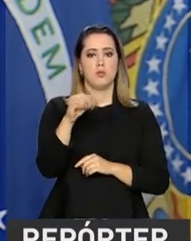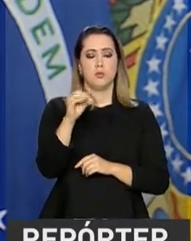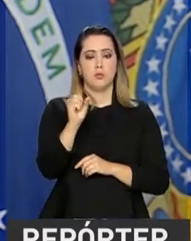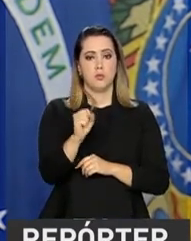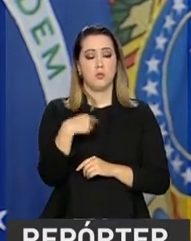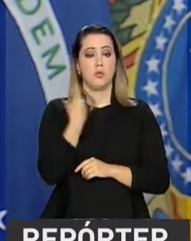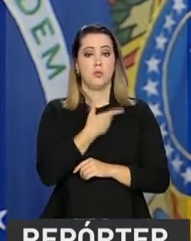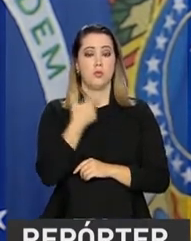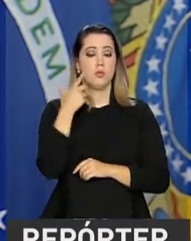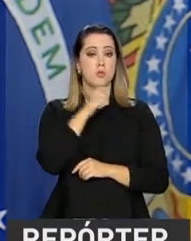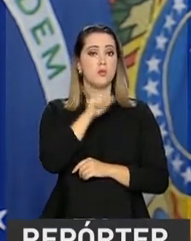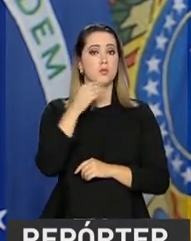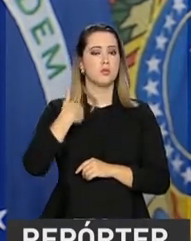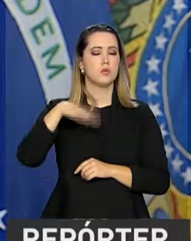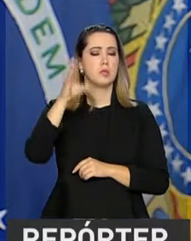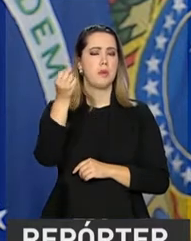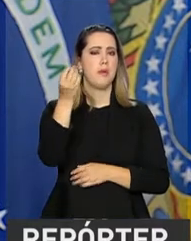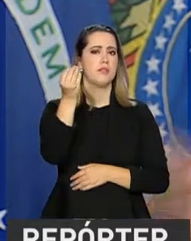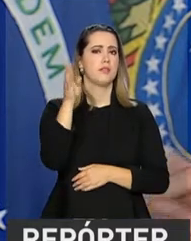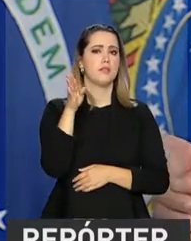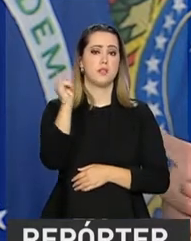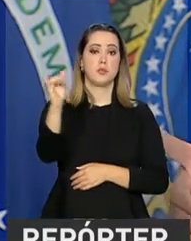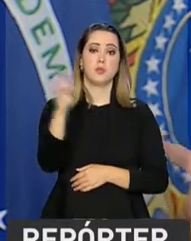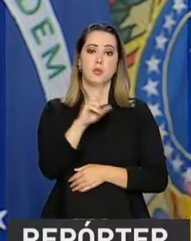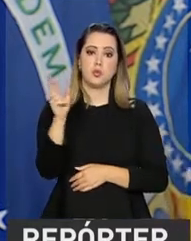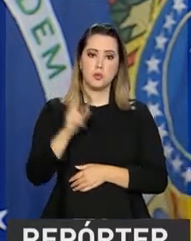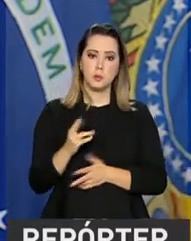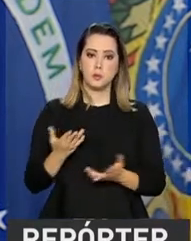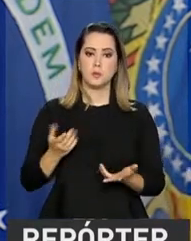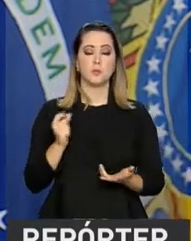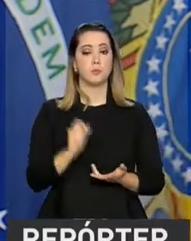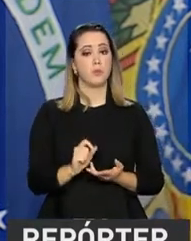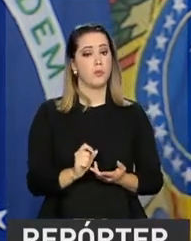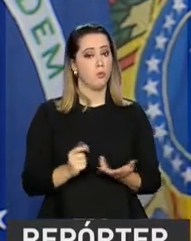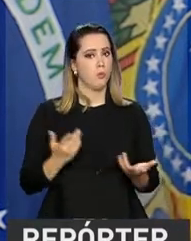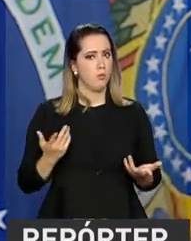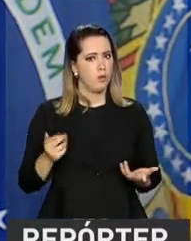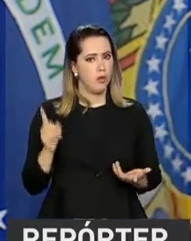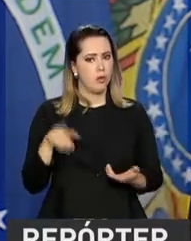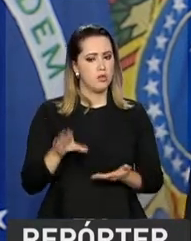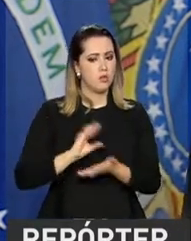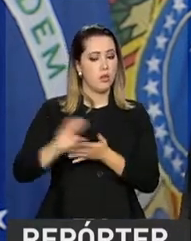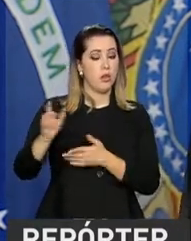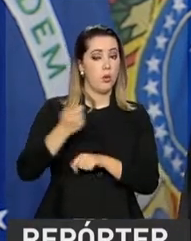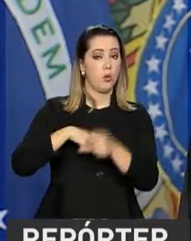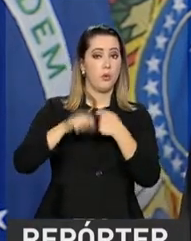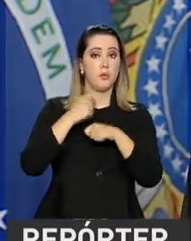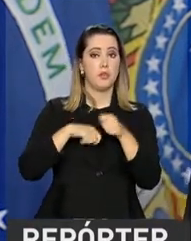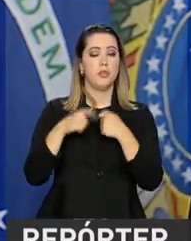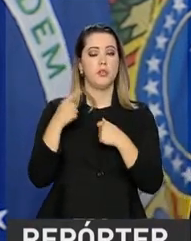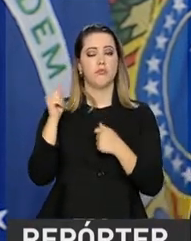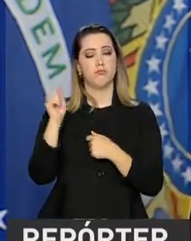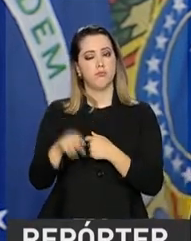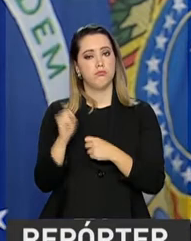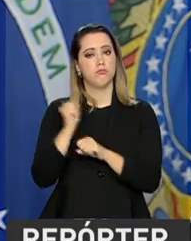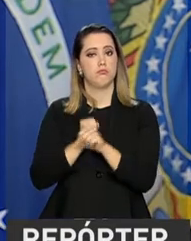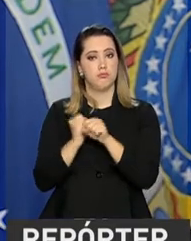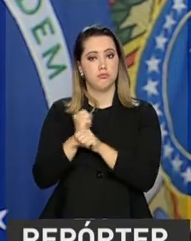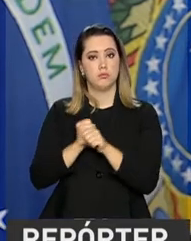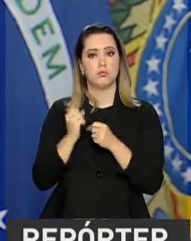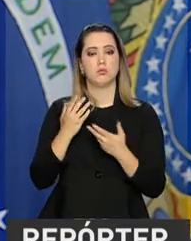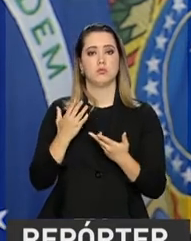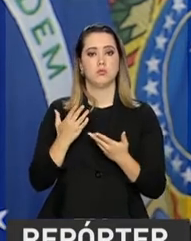de garantia nós vamos chegar a quase 60 bilhões de reais que foram injetados na economia